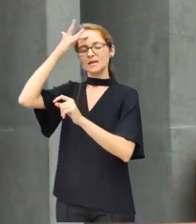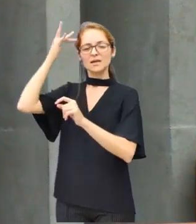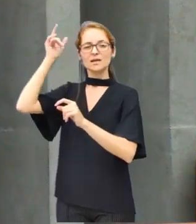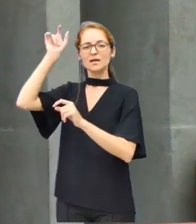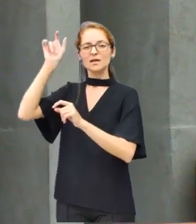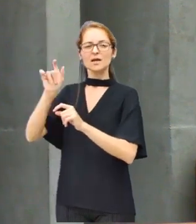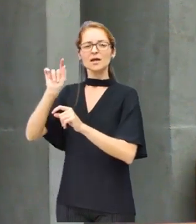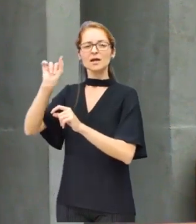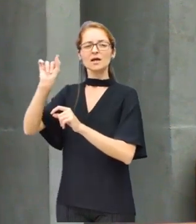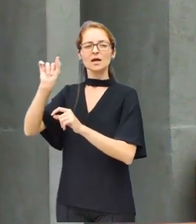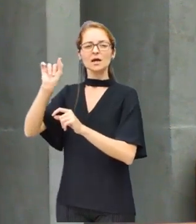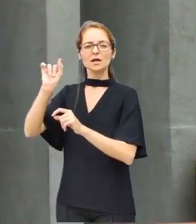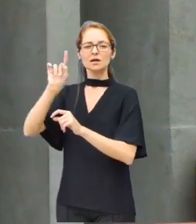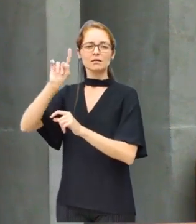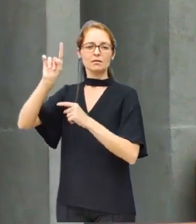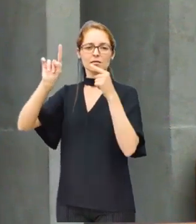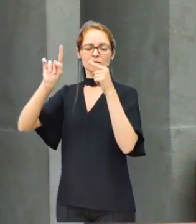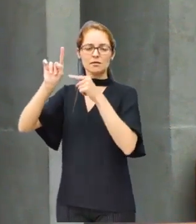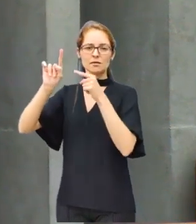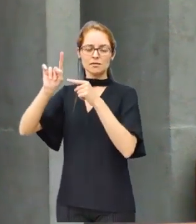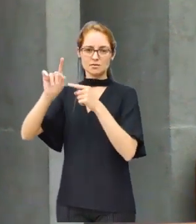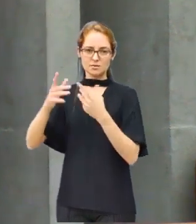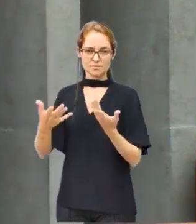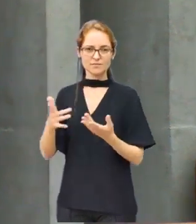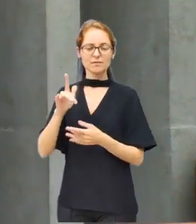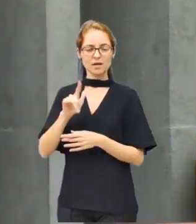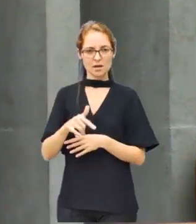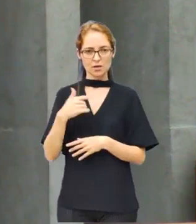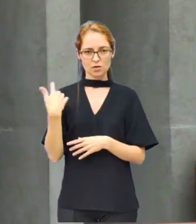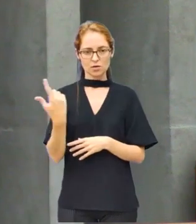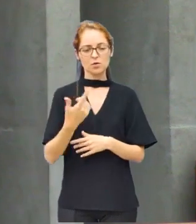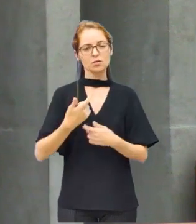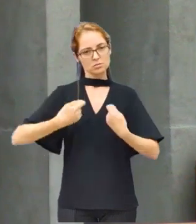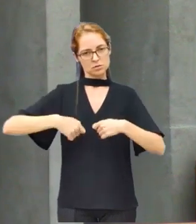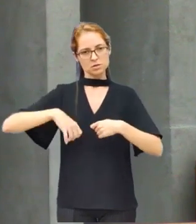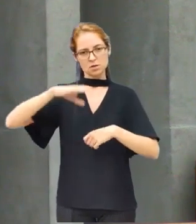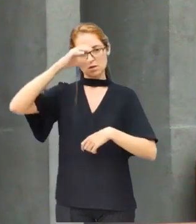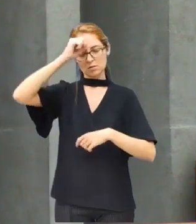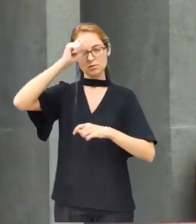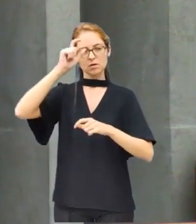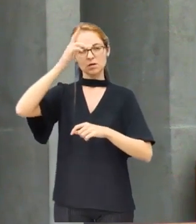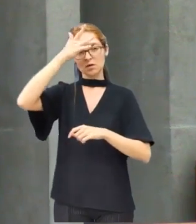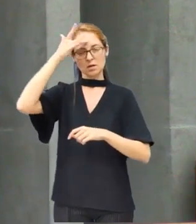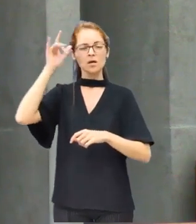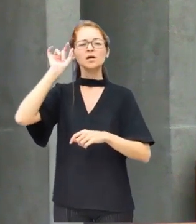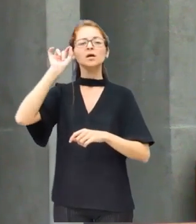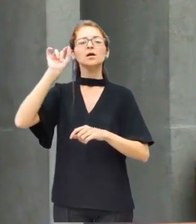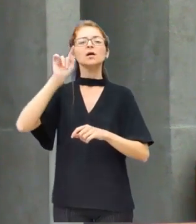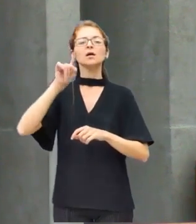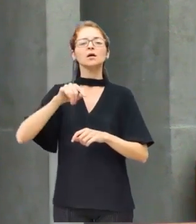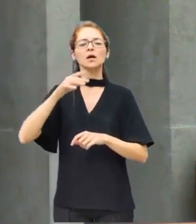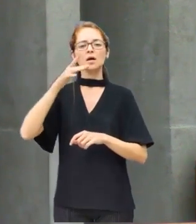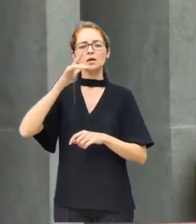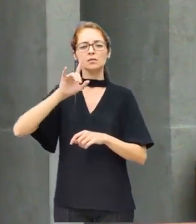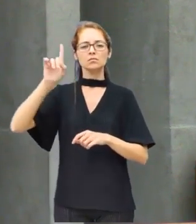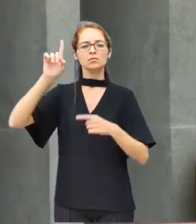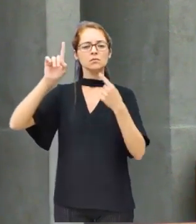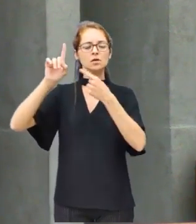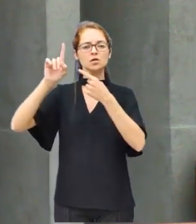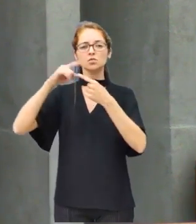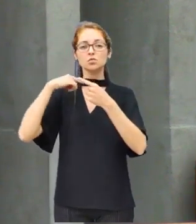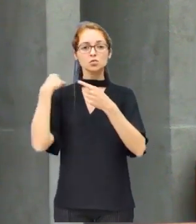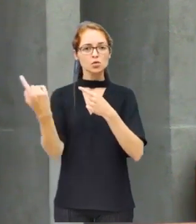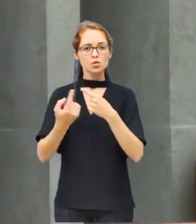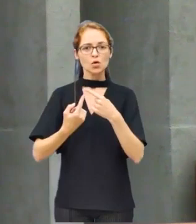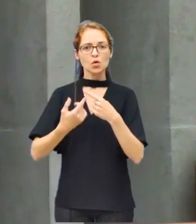aqui, diante do que nós podemos aprender nesse primeiro capítulo, sobre quem é Deus, quem é o nosso Deus,